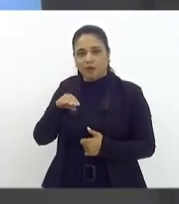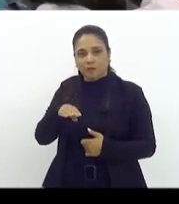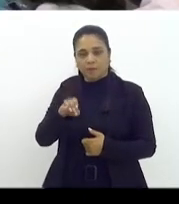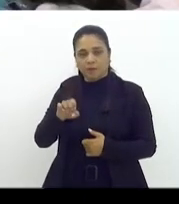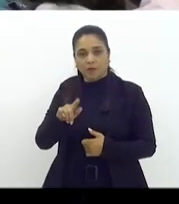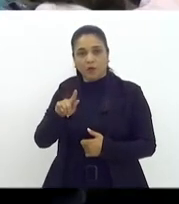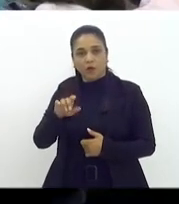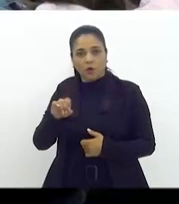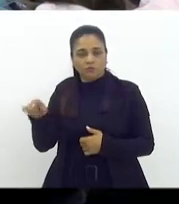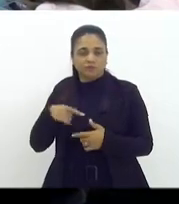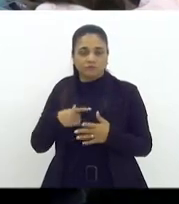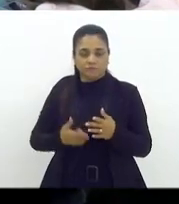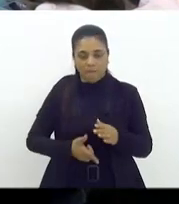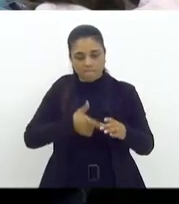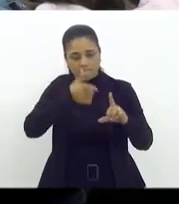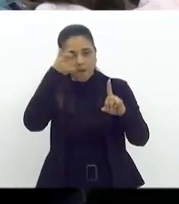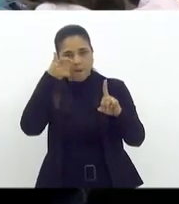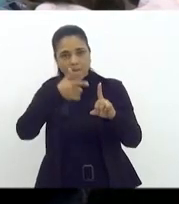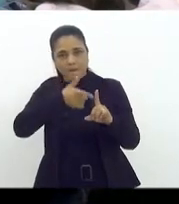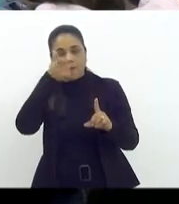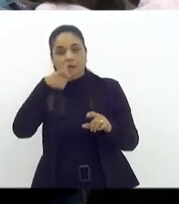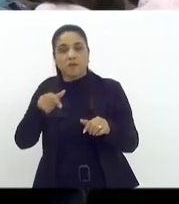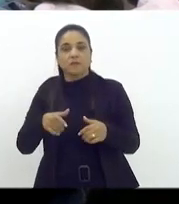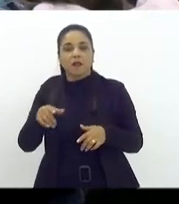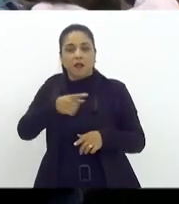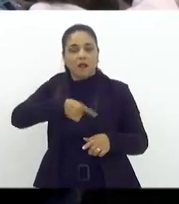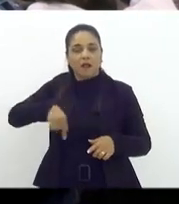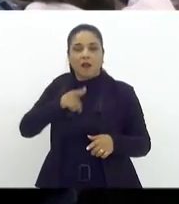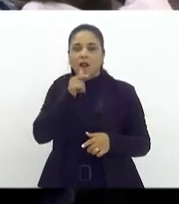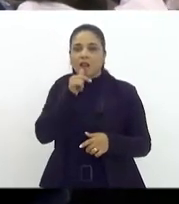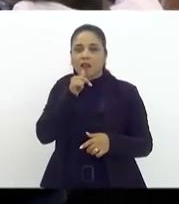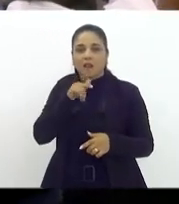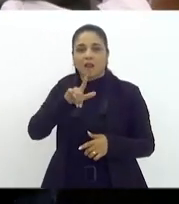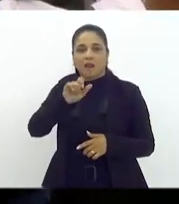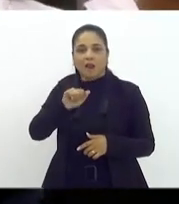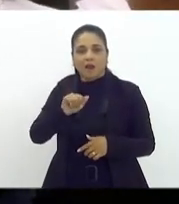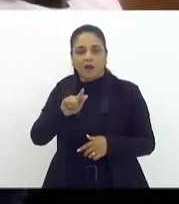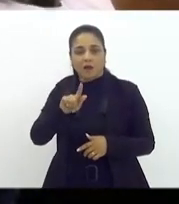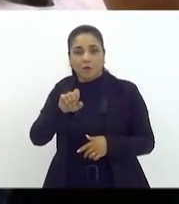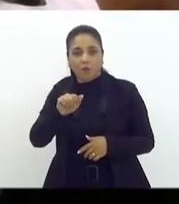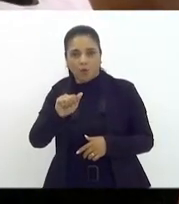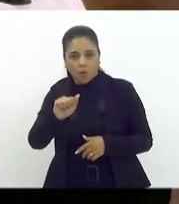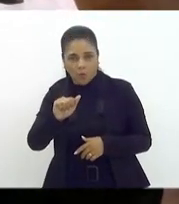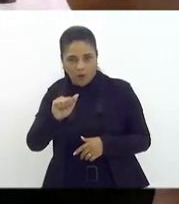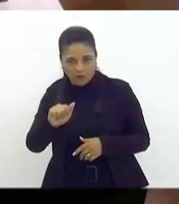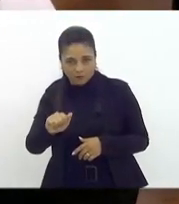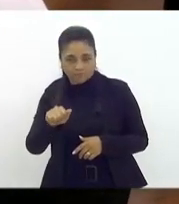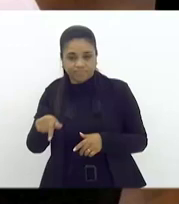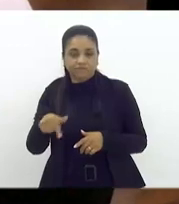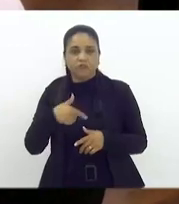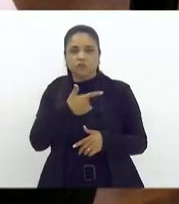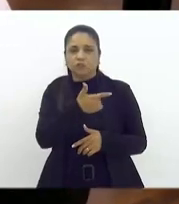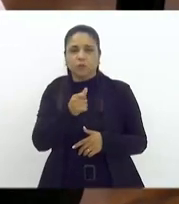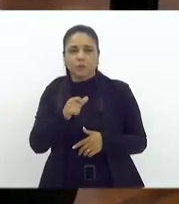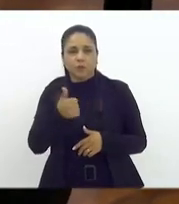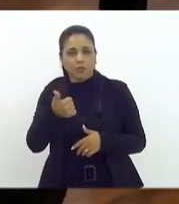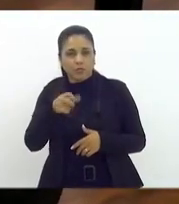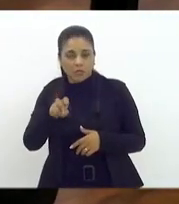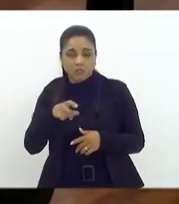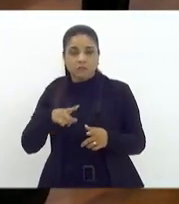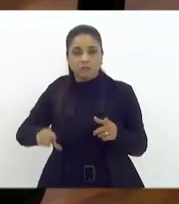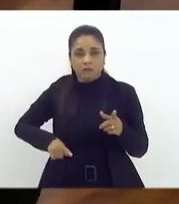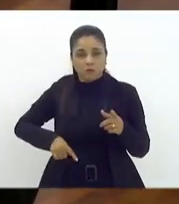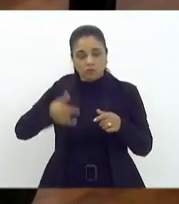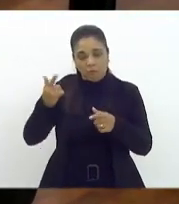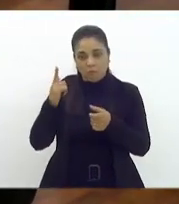adolescentes na Lagoa Rodrigo de Freitas em 2015 uma das testemunhas foi o frentista de um posto de gasolina